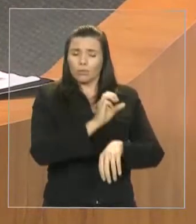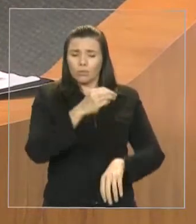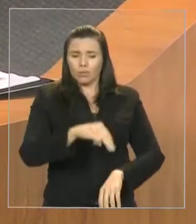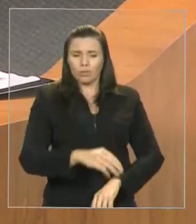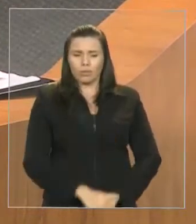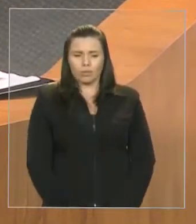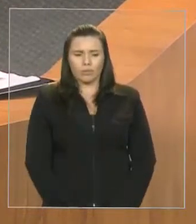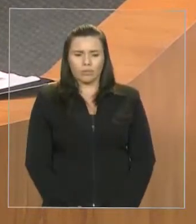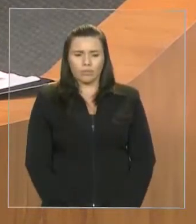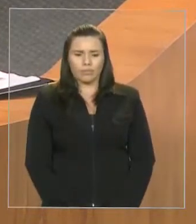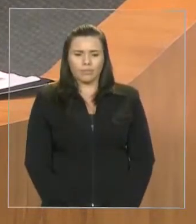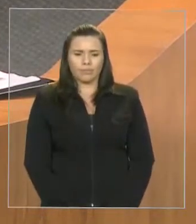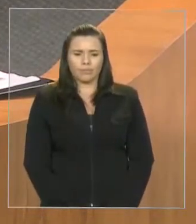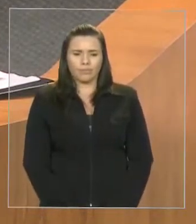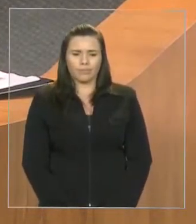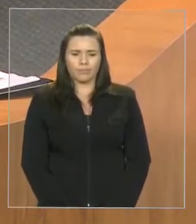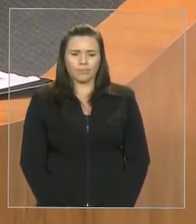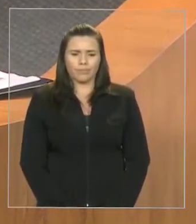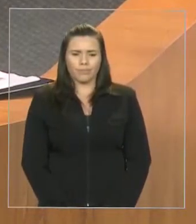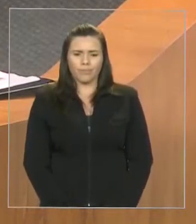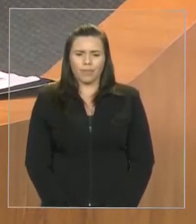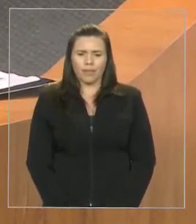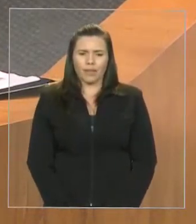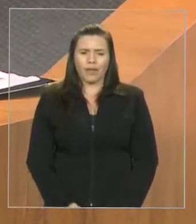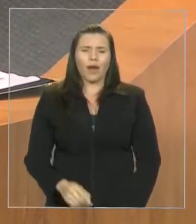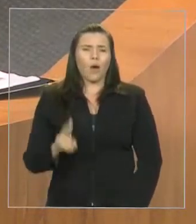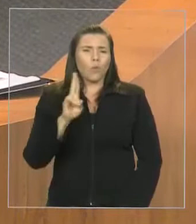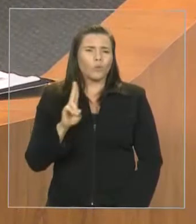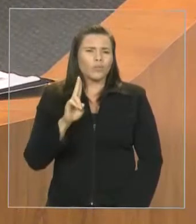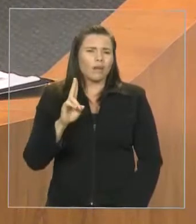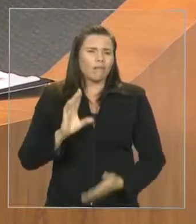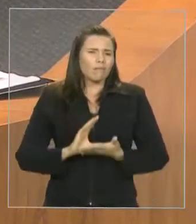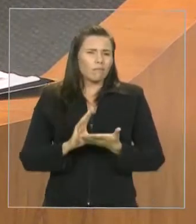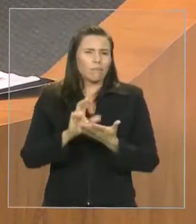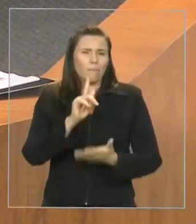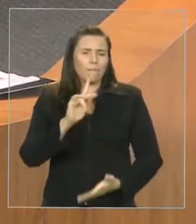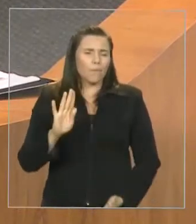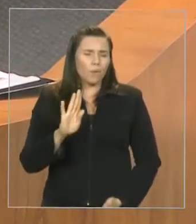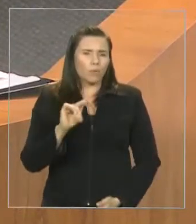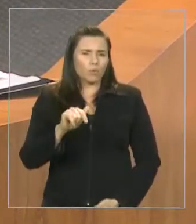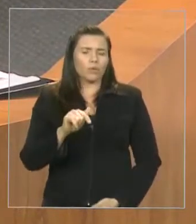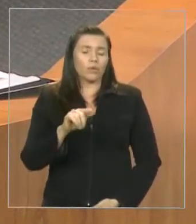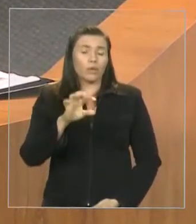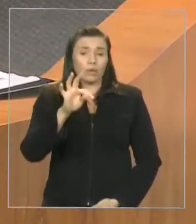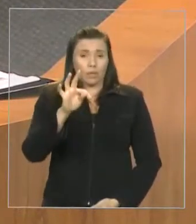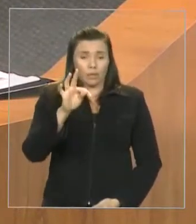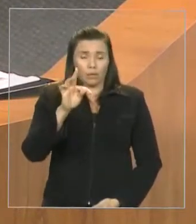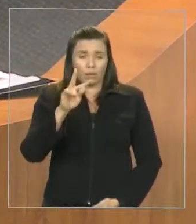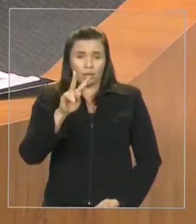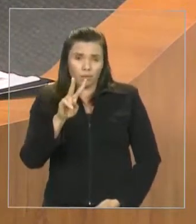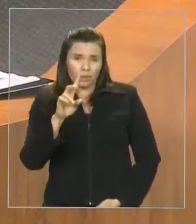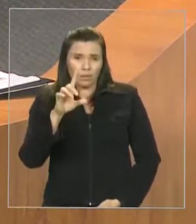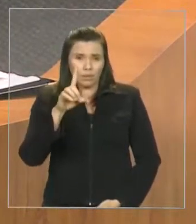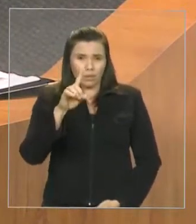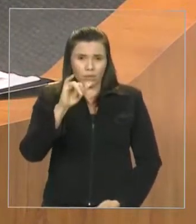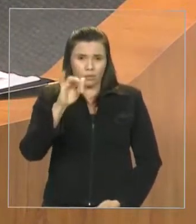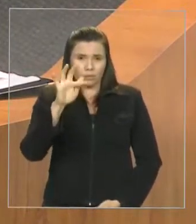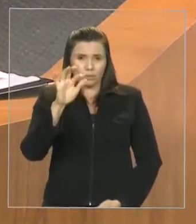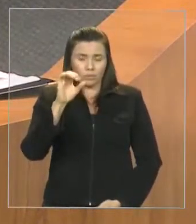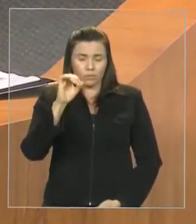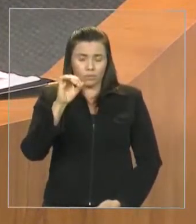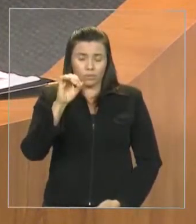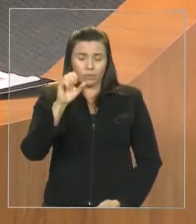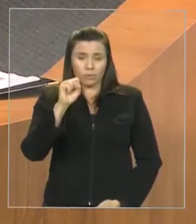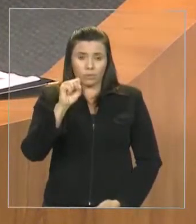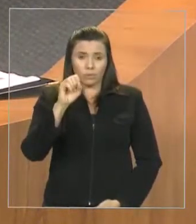times? Pergunte isso para a torcida do Moto, do Sampaio, do MAC, do Cordino, que com certeza eles têm a